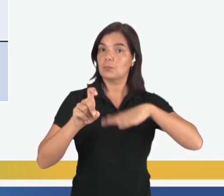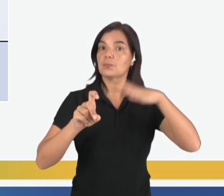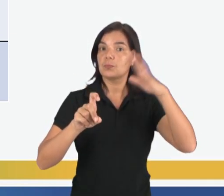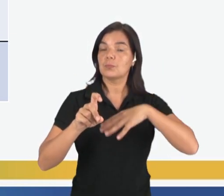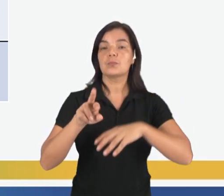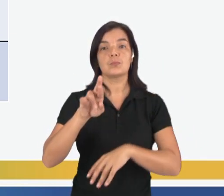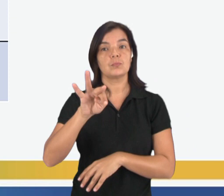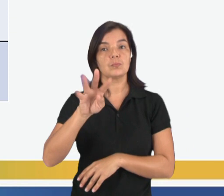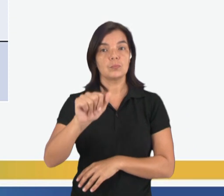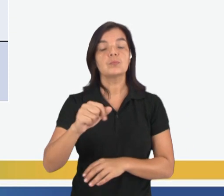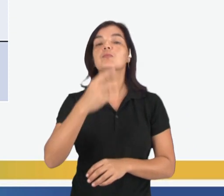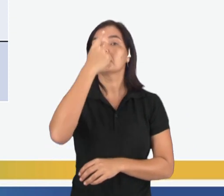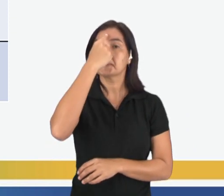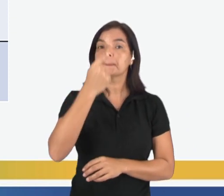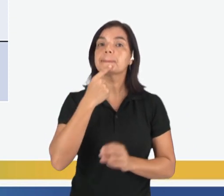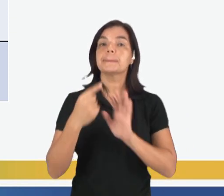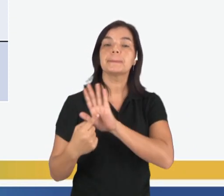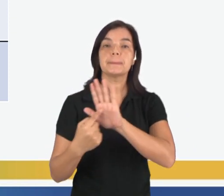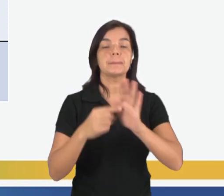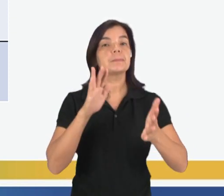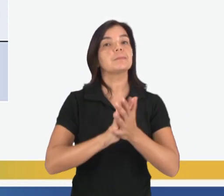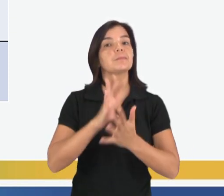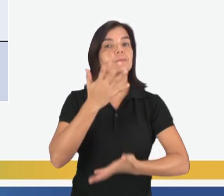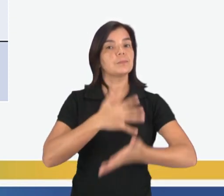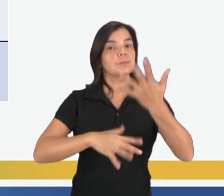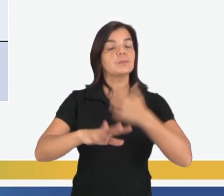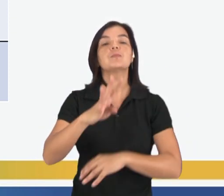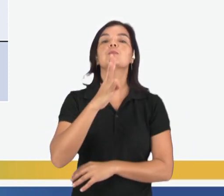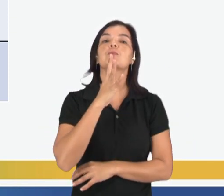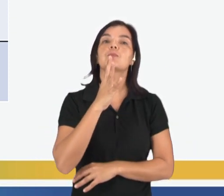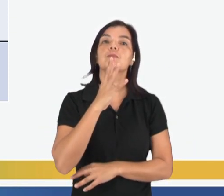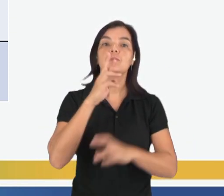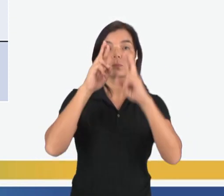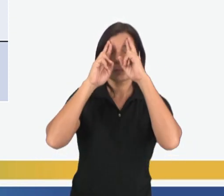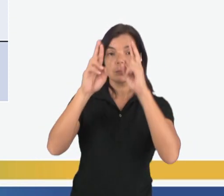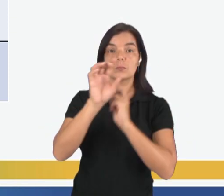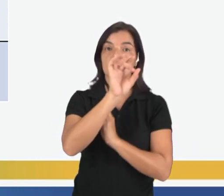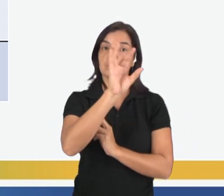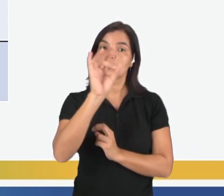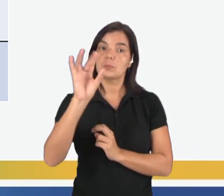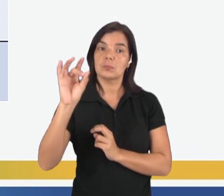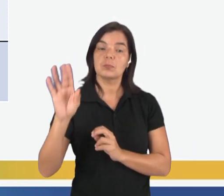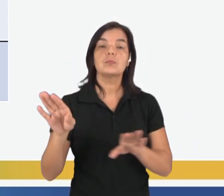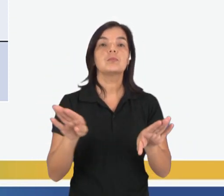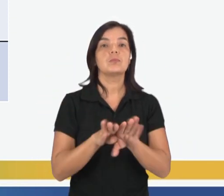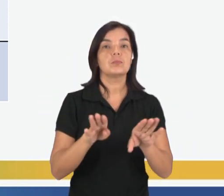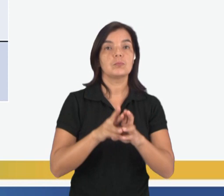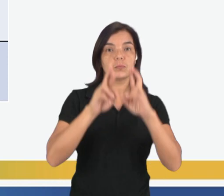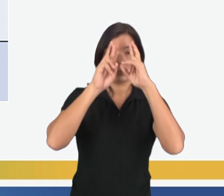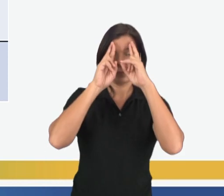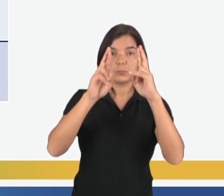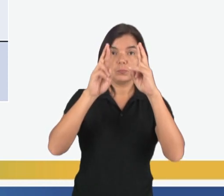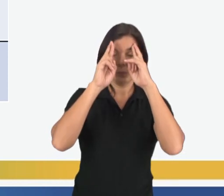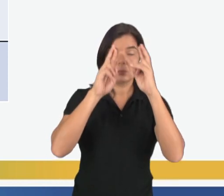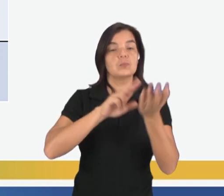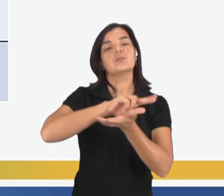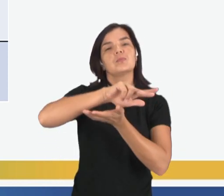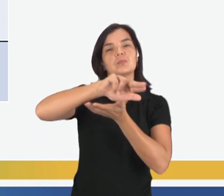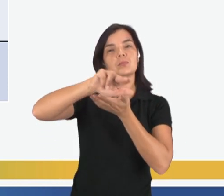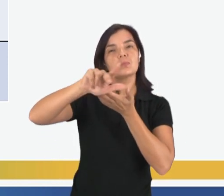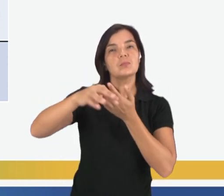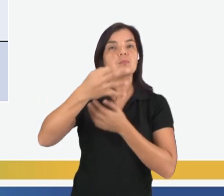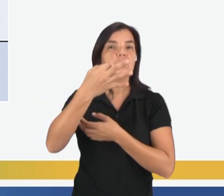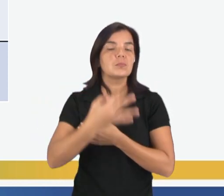e símbolos. As celebrações, conhecer e respeitar cada uma delas, né? O respeito a essa